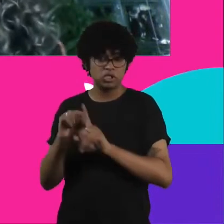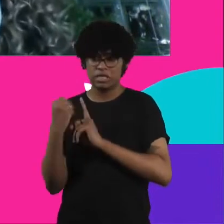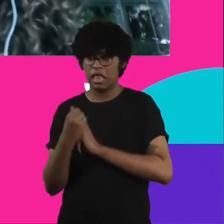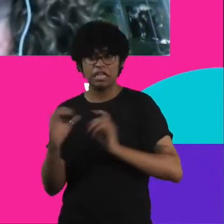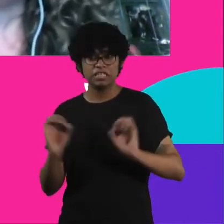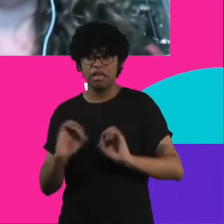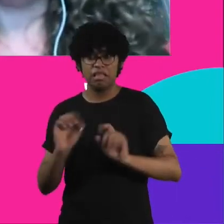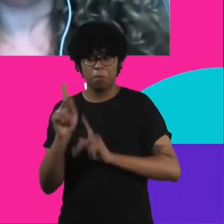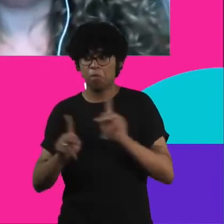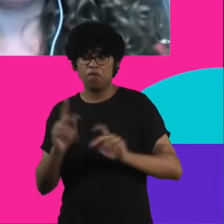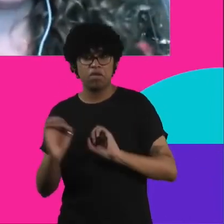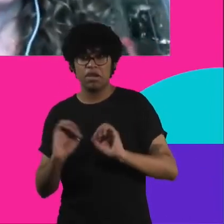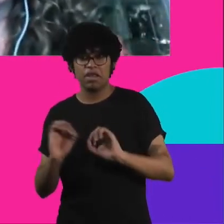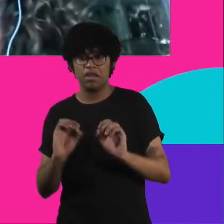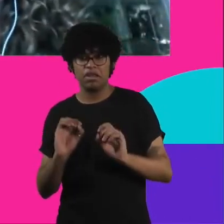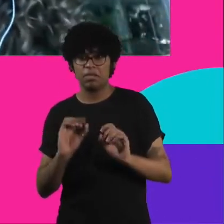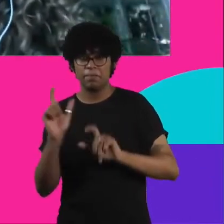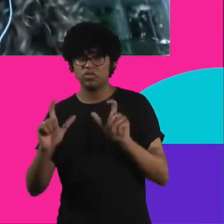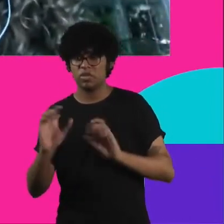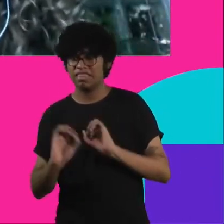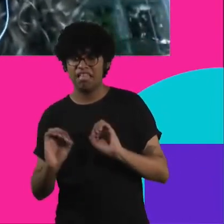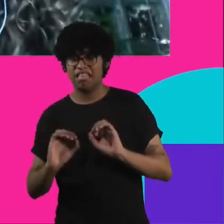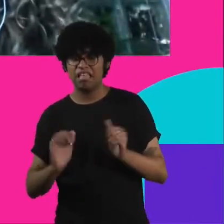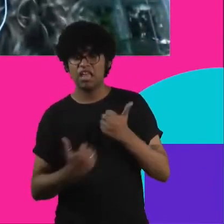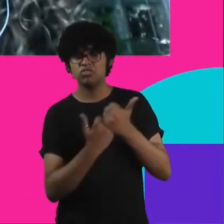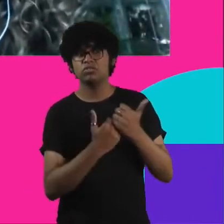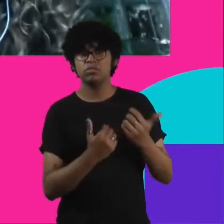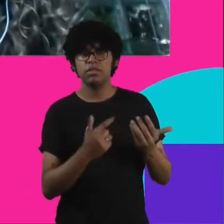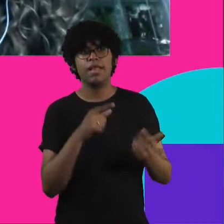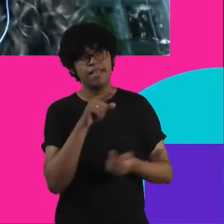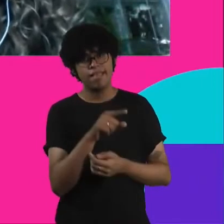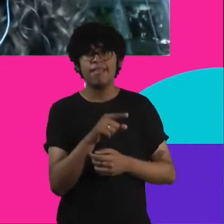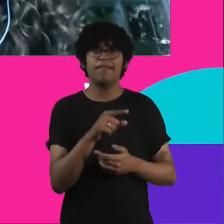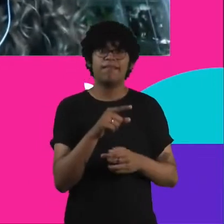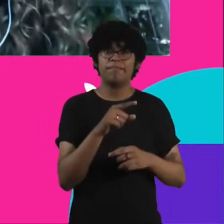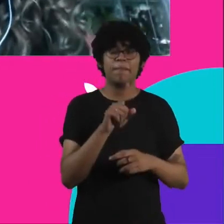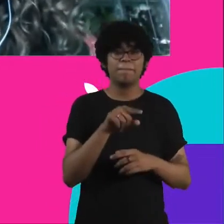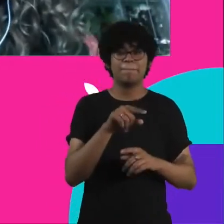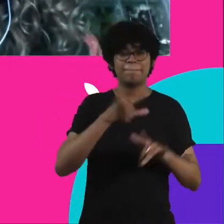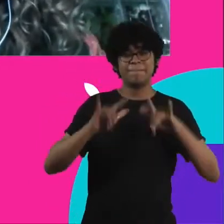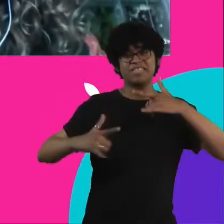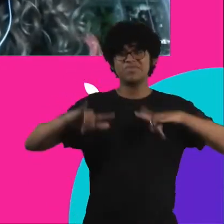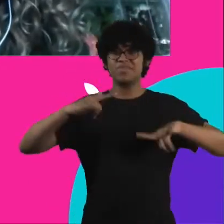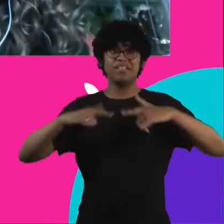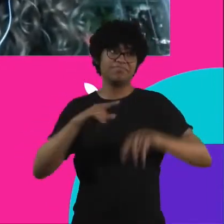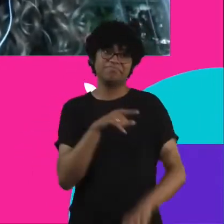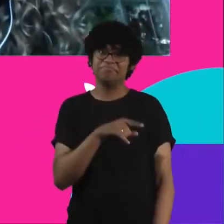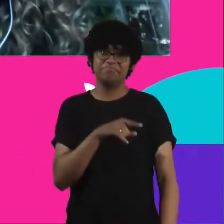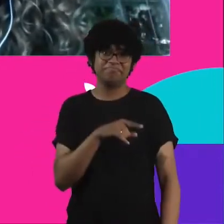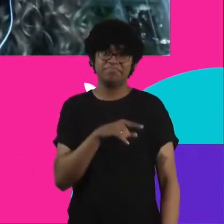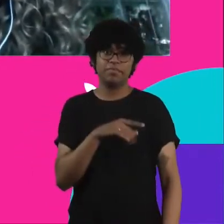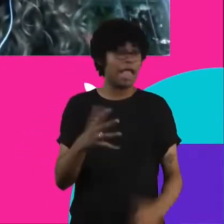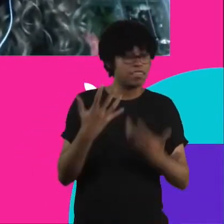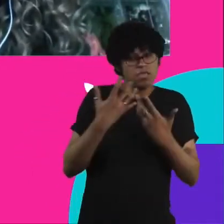dos profissionais, dos indivíduos de forma geral, eles automaticamente vão ser ferramentas de manipulação. Mesmo que eles não queiram fazer